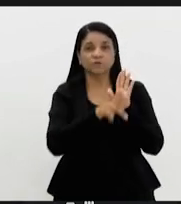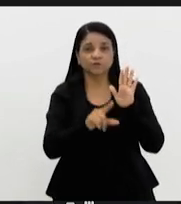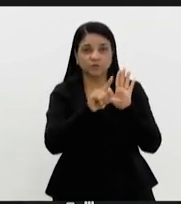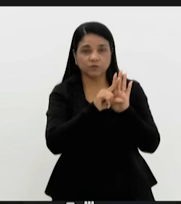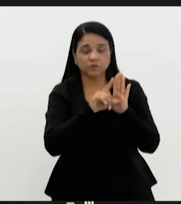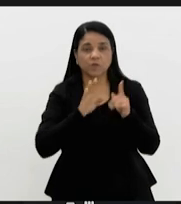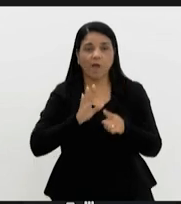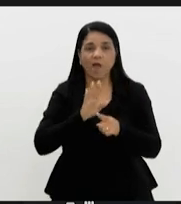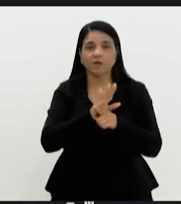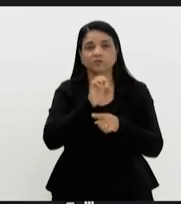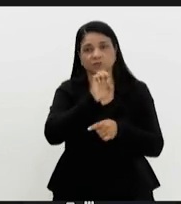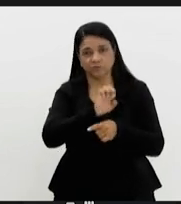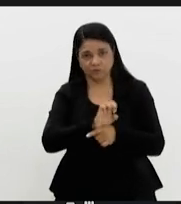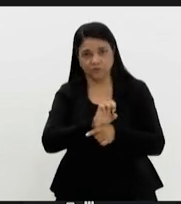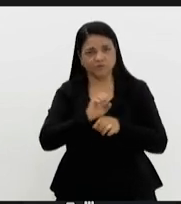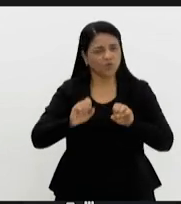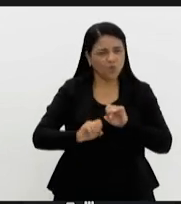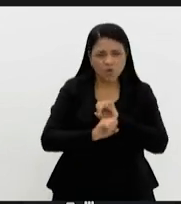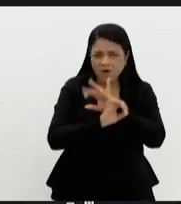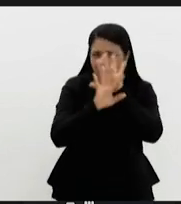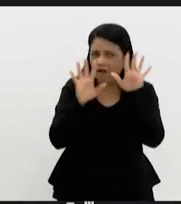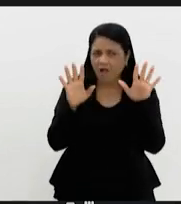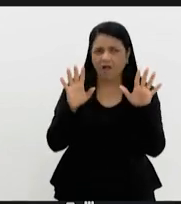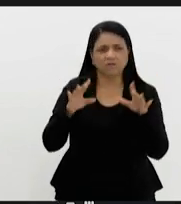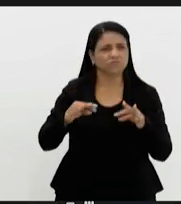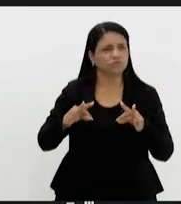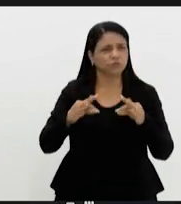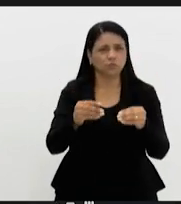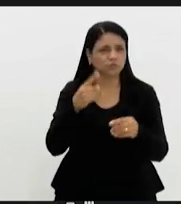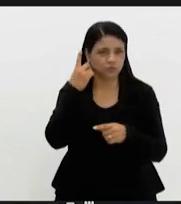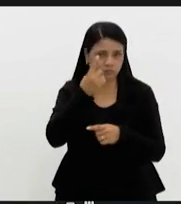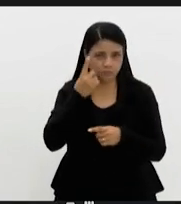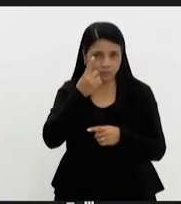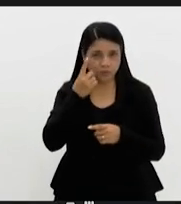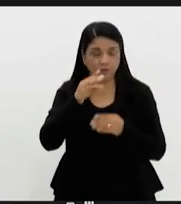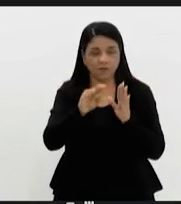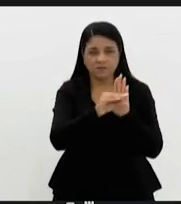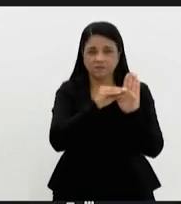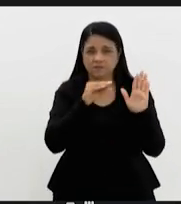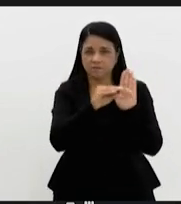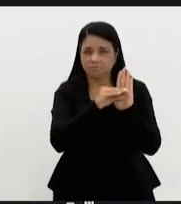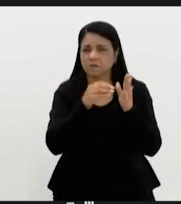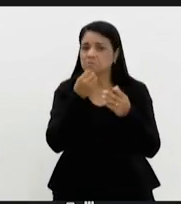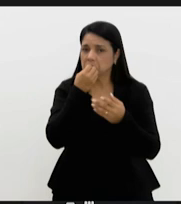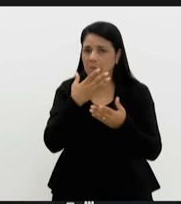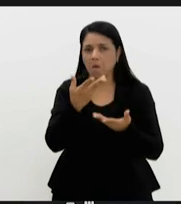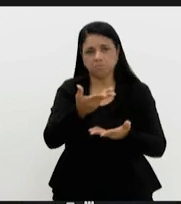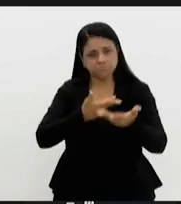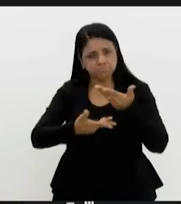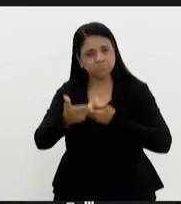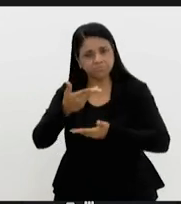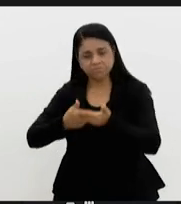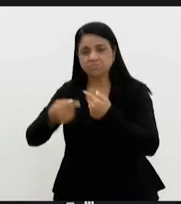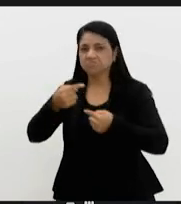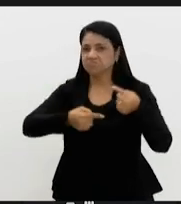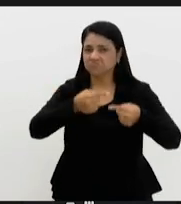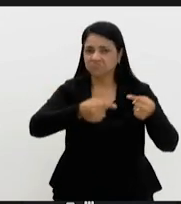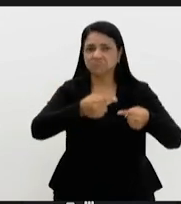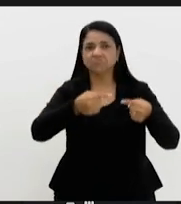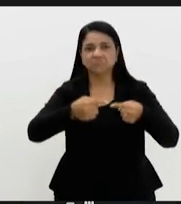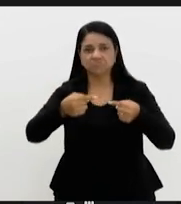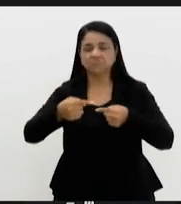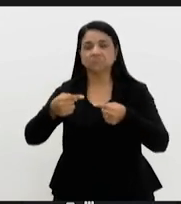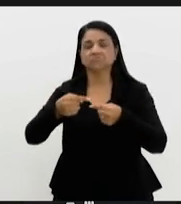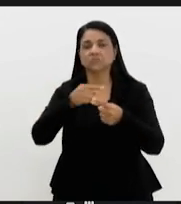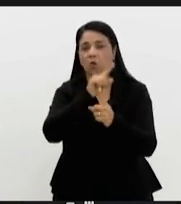com o Estado. Isso acho que está muito claro para todos os deputados e as emendas são sempre bem-vindas para que a gente possa discutir e chegar num